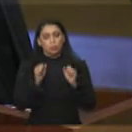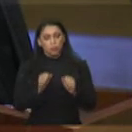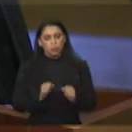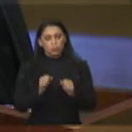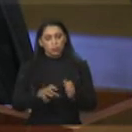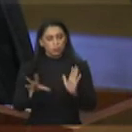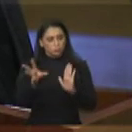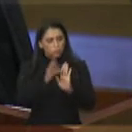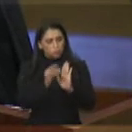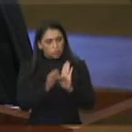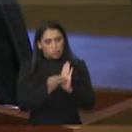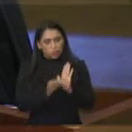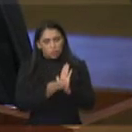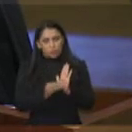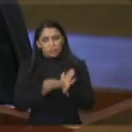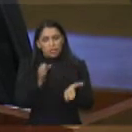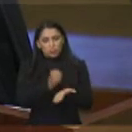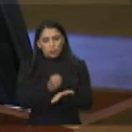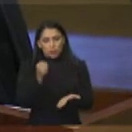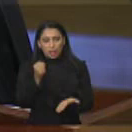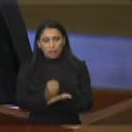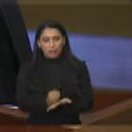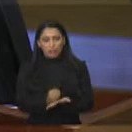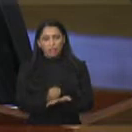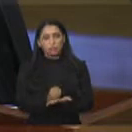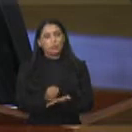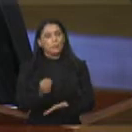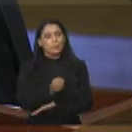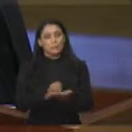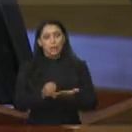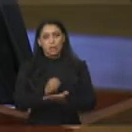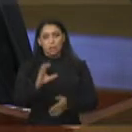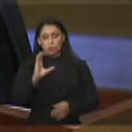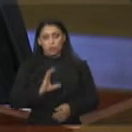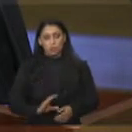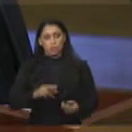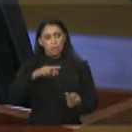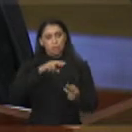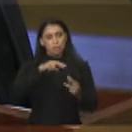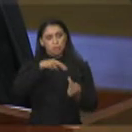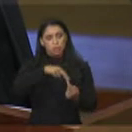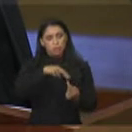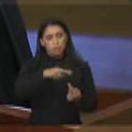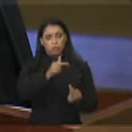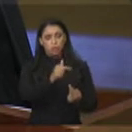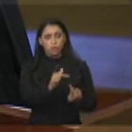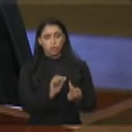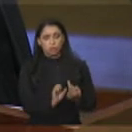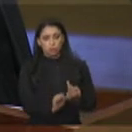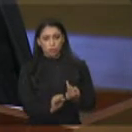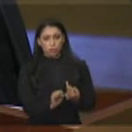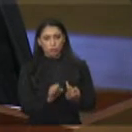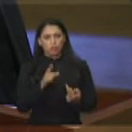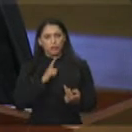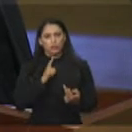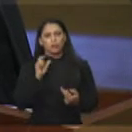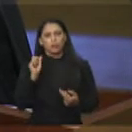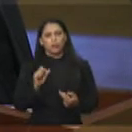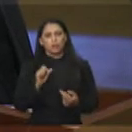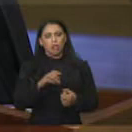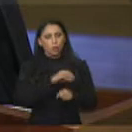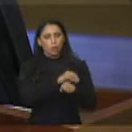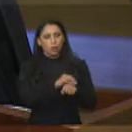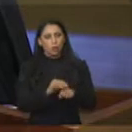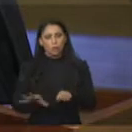que constarão do Cadastro Base do Cidadão, inciso 7º e 8º. Definir as hipóteses de compartilhamento